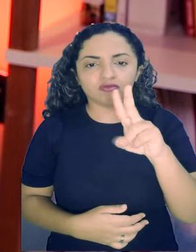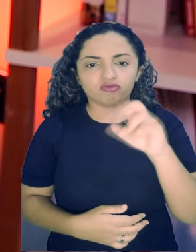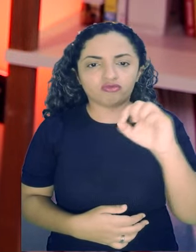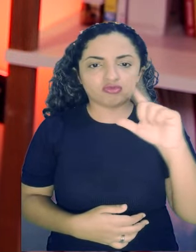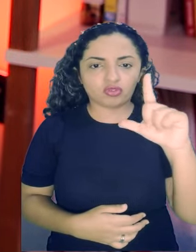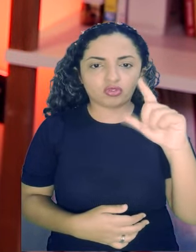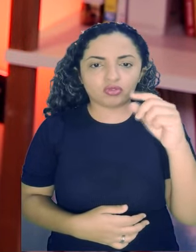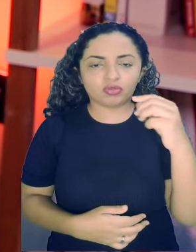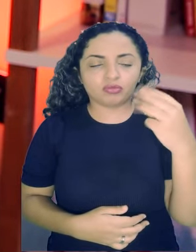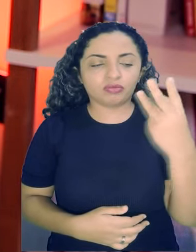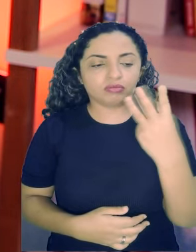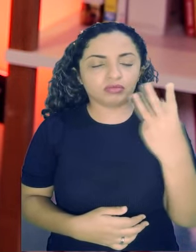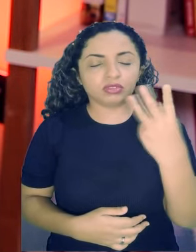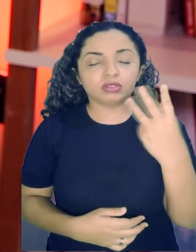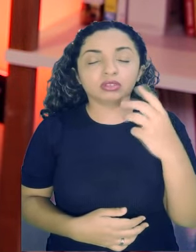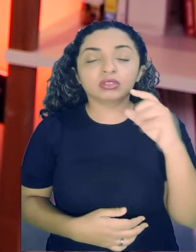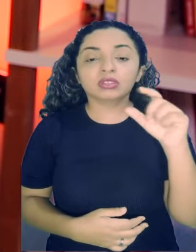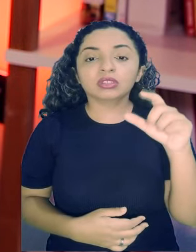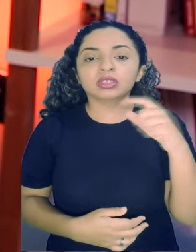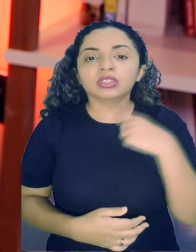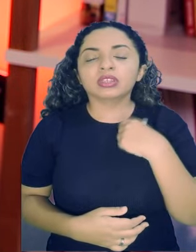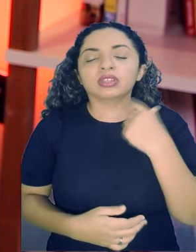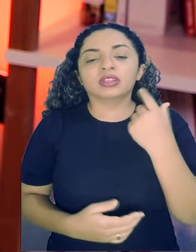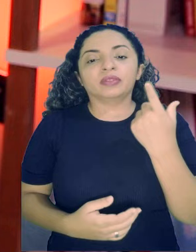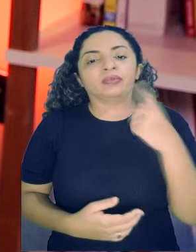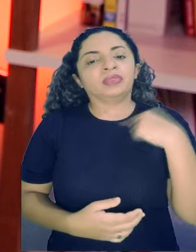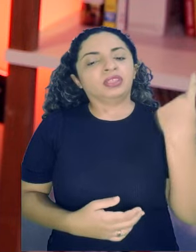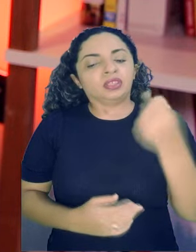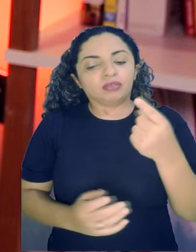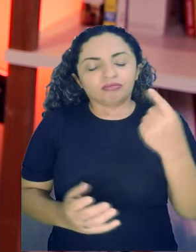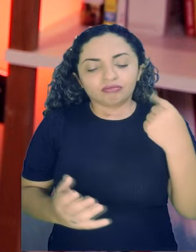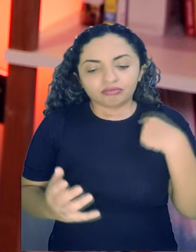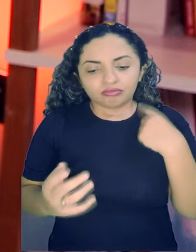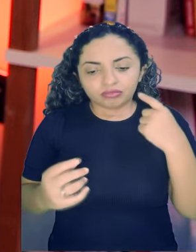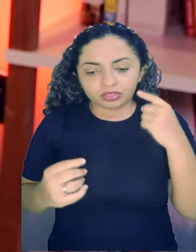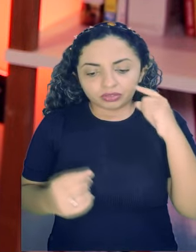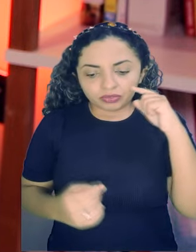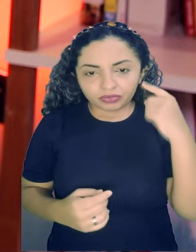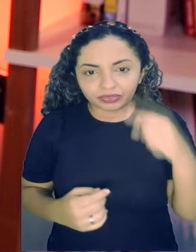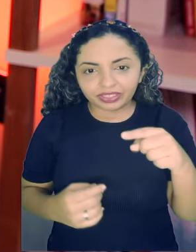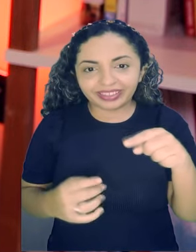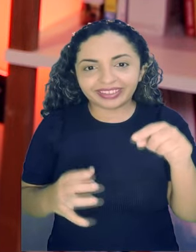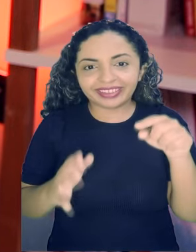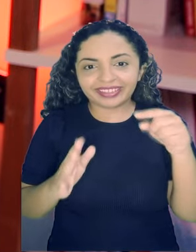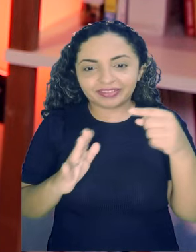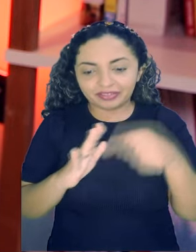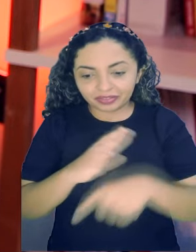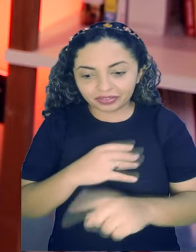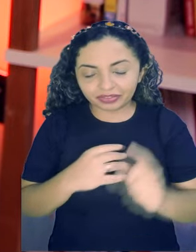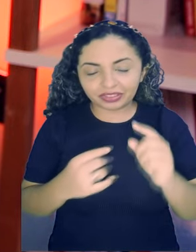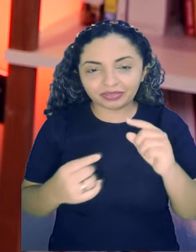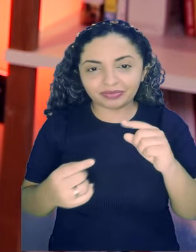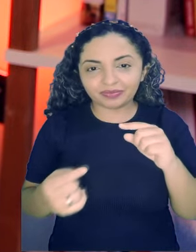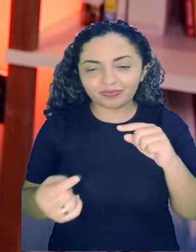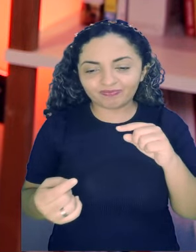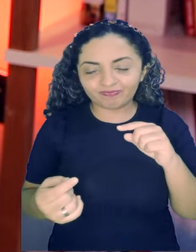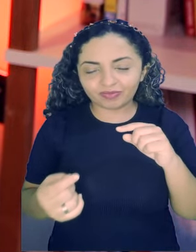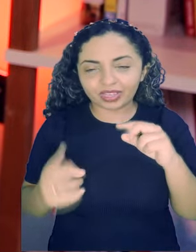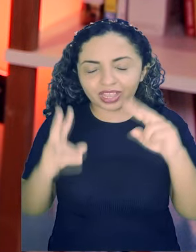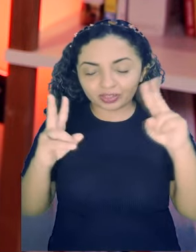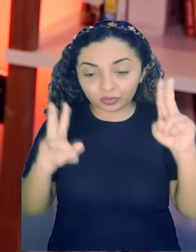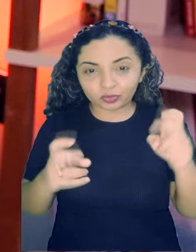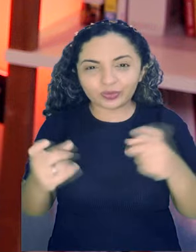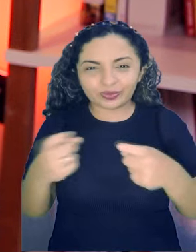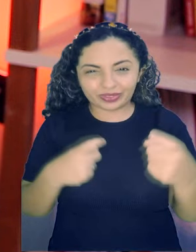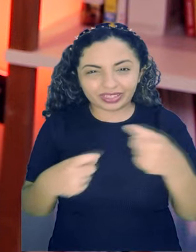bonitos, primorosos, assim, o trabalho. A nossa imersão dentro do conflito é muito significativa também.